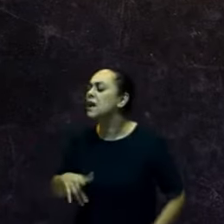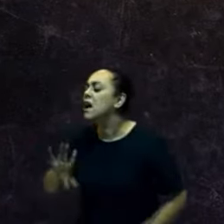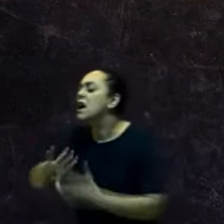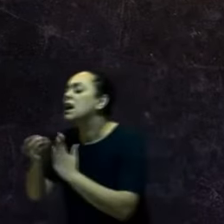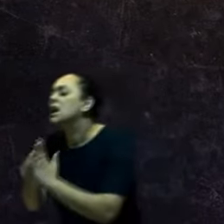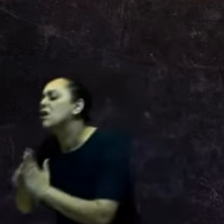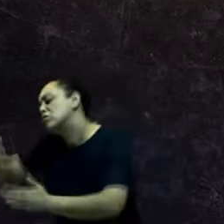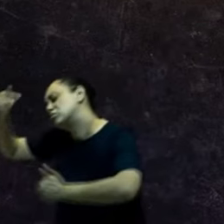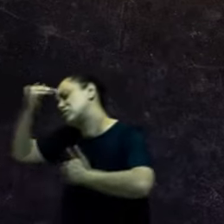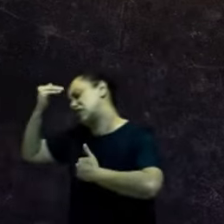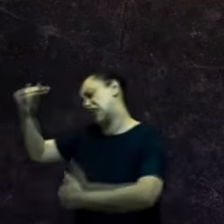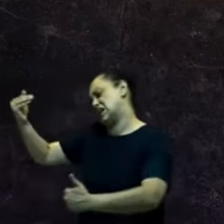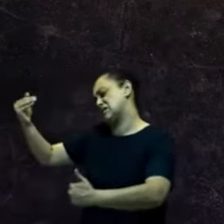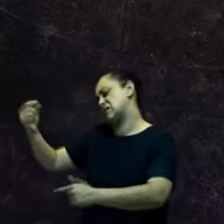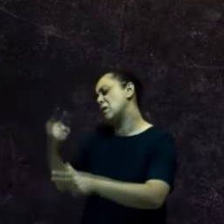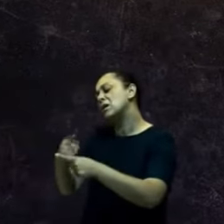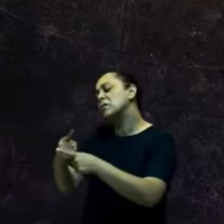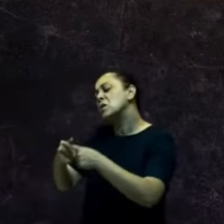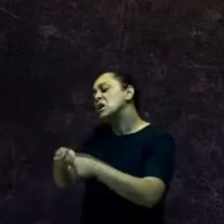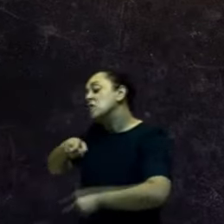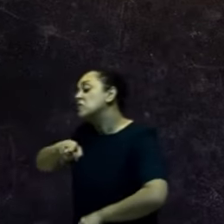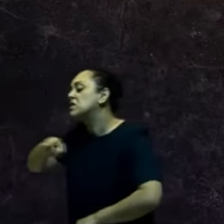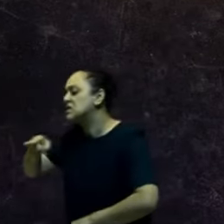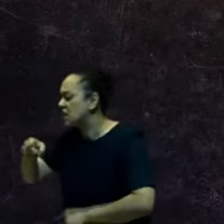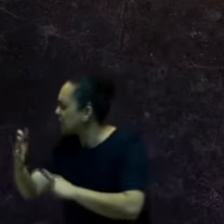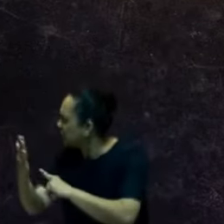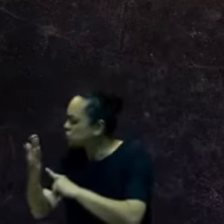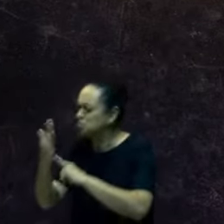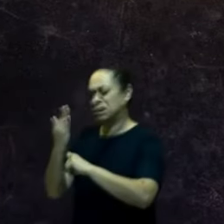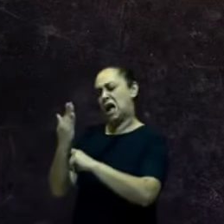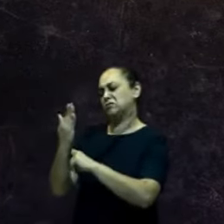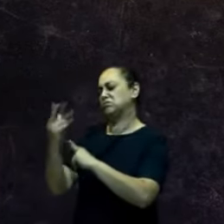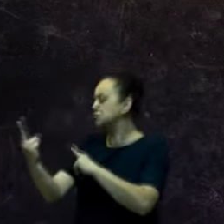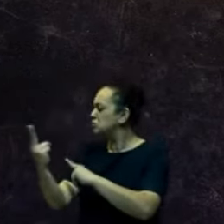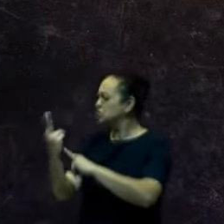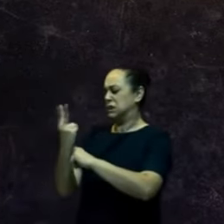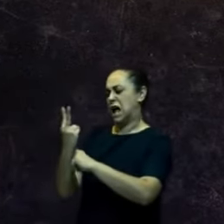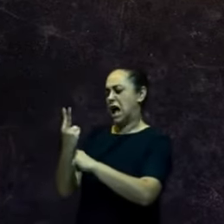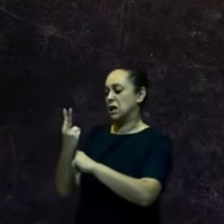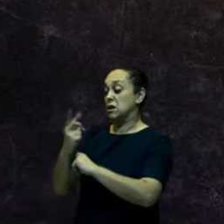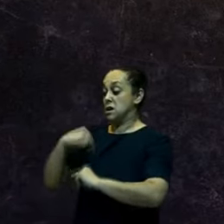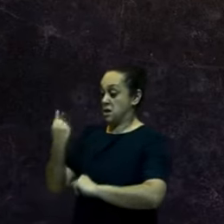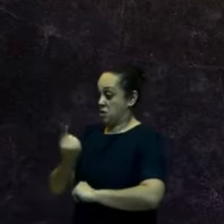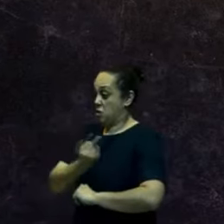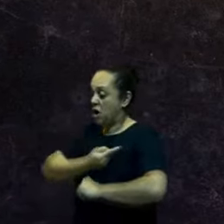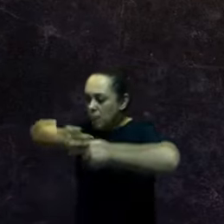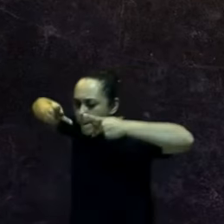têm participado na proclamação do Evangelho, desde o primeiro